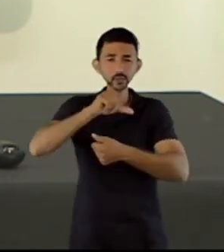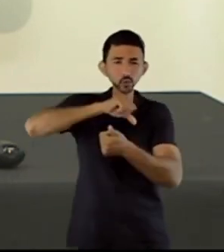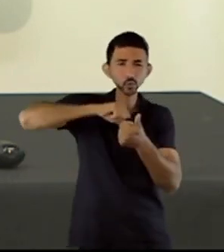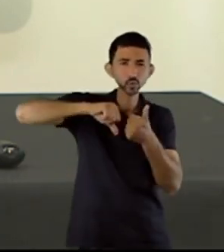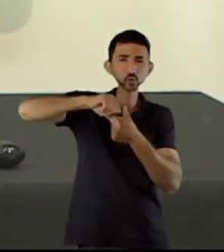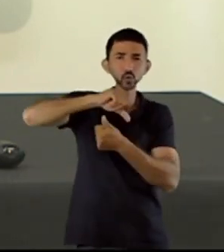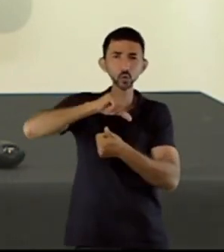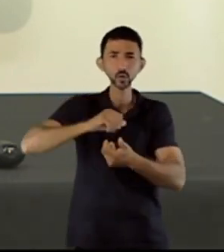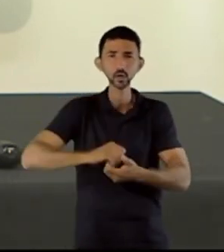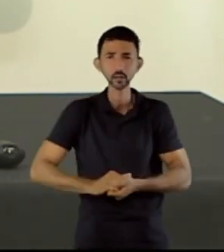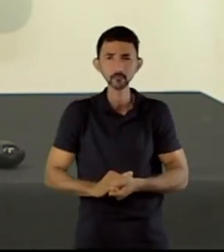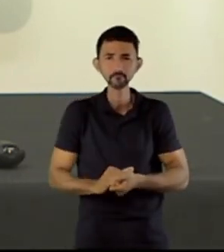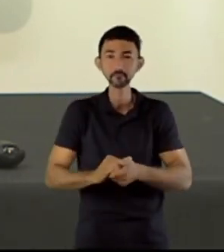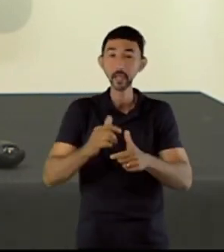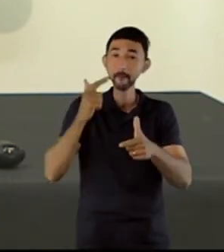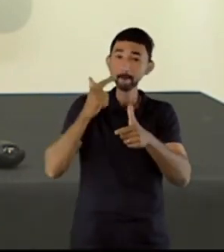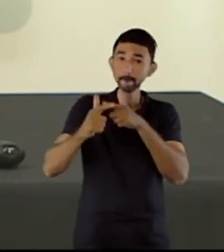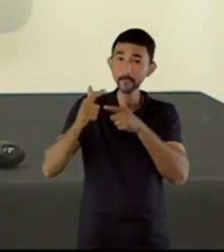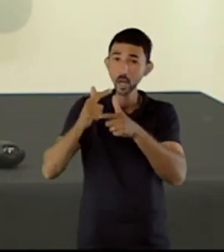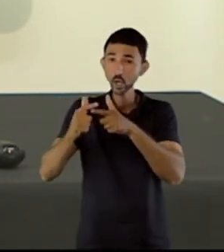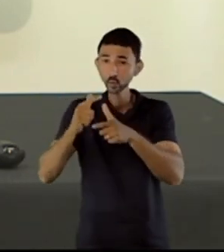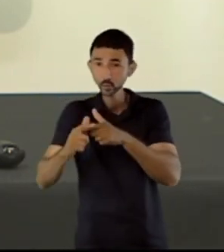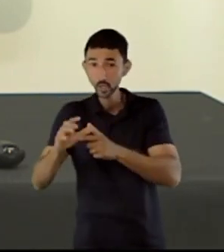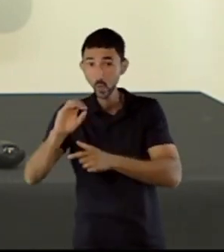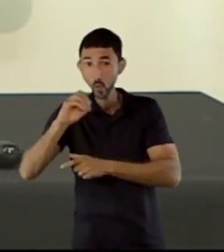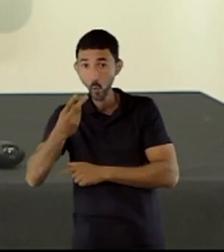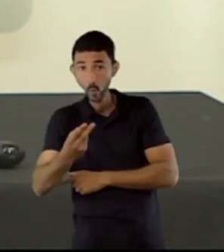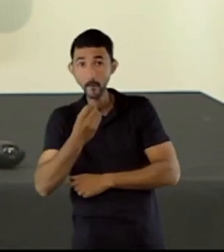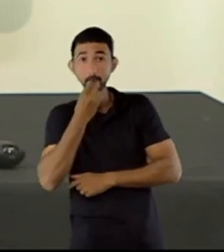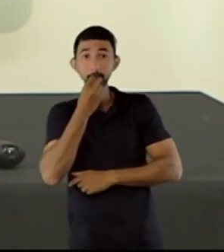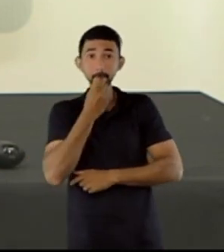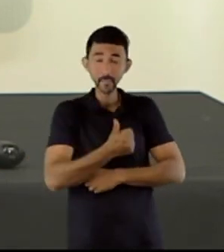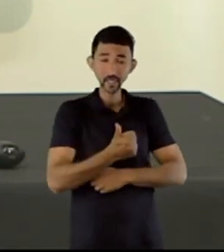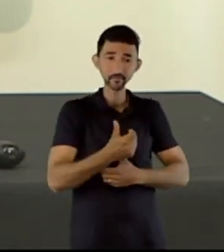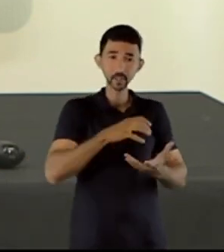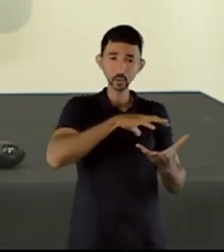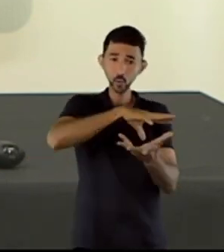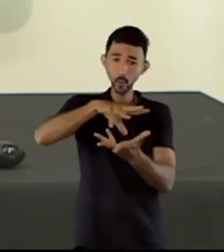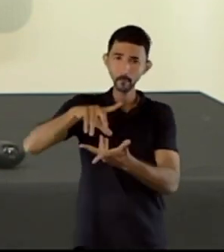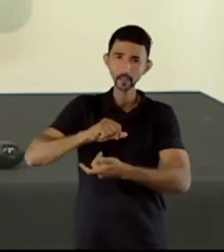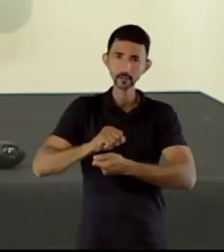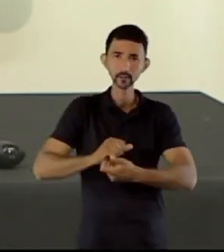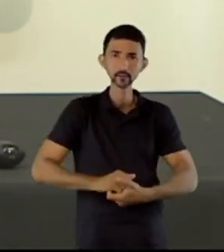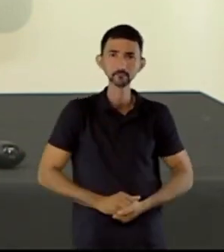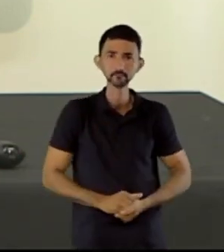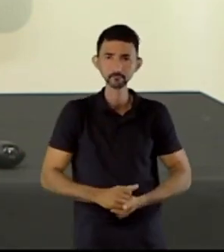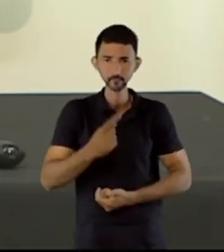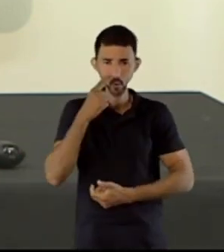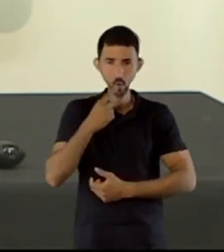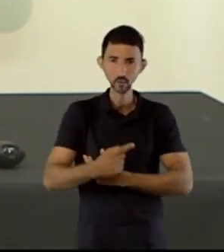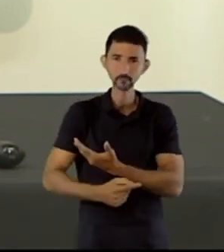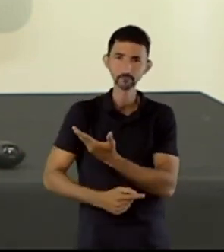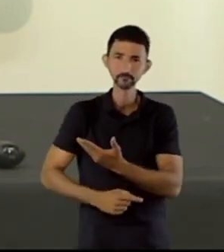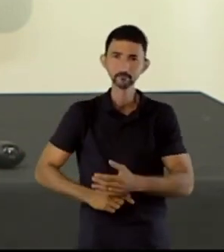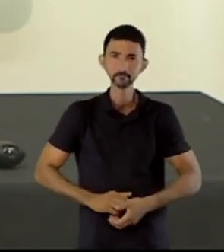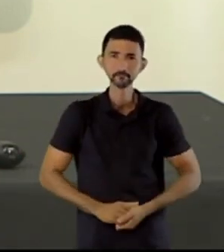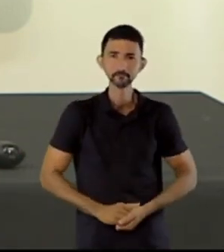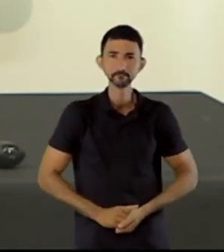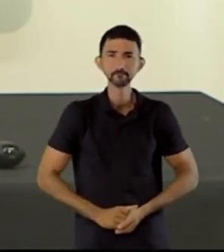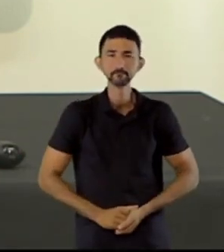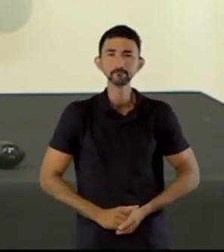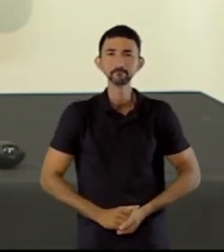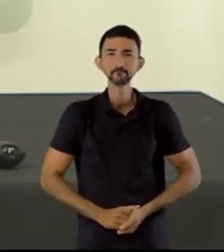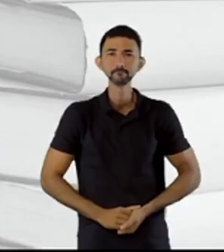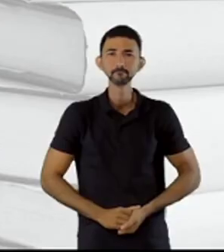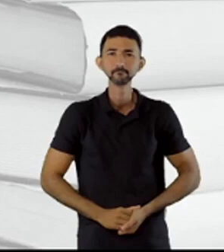modificar, prejudicando ou beneficiando o planeta Terra. Passa aqui para o slide para o aluno copiar.